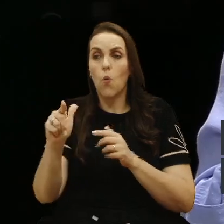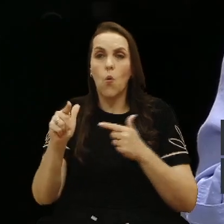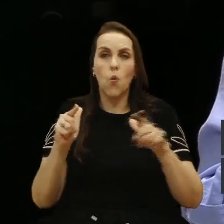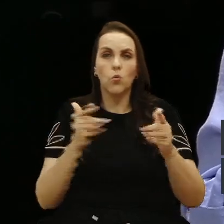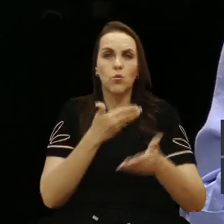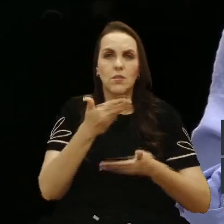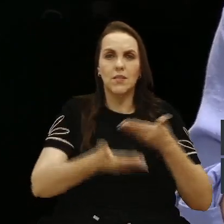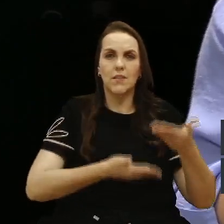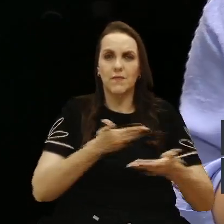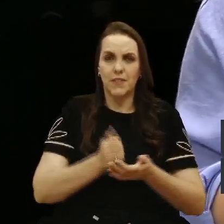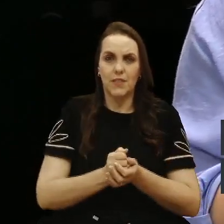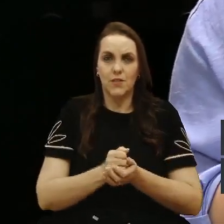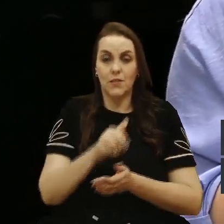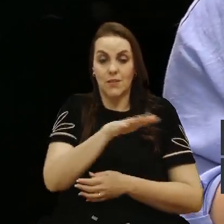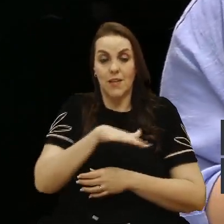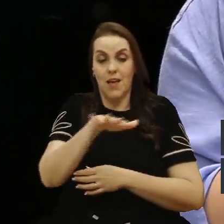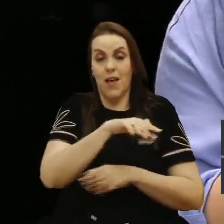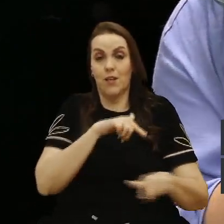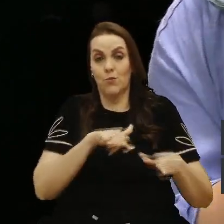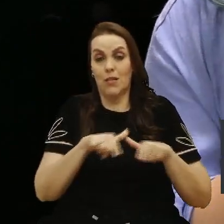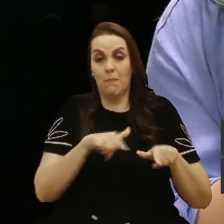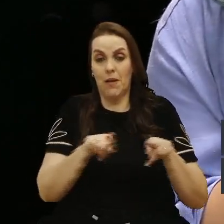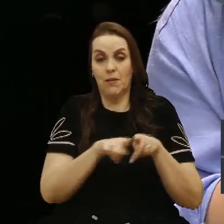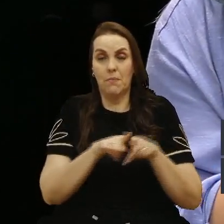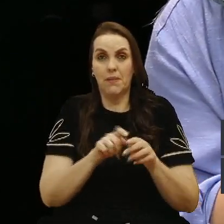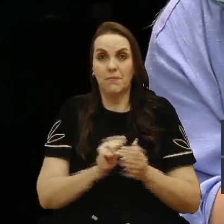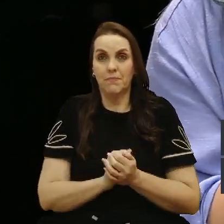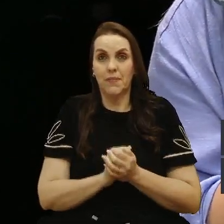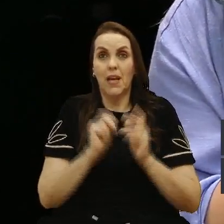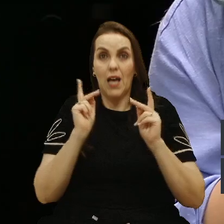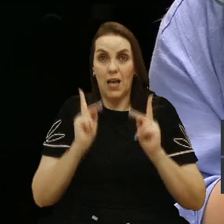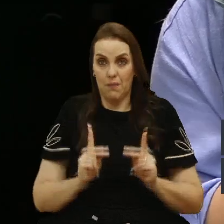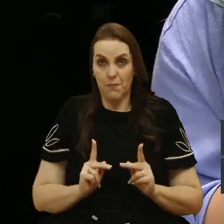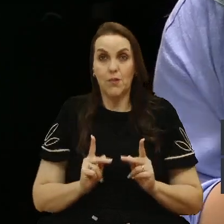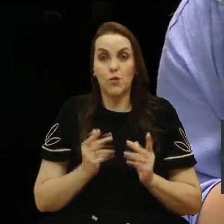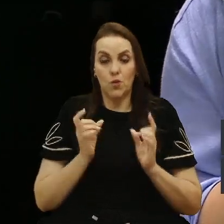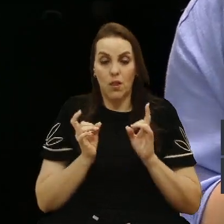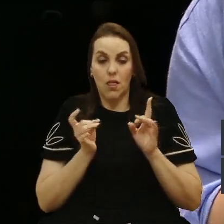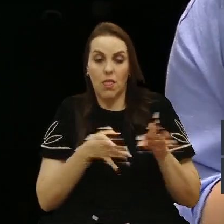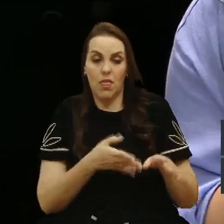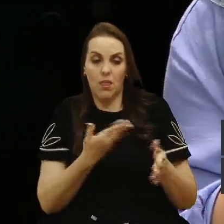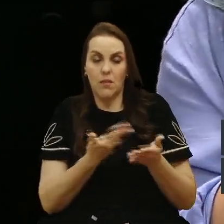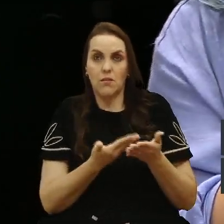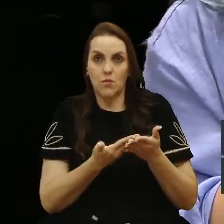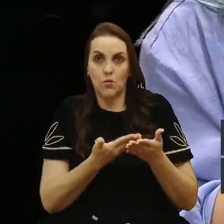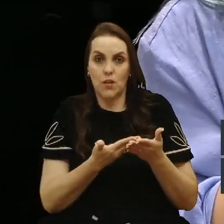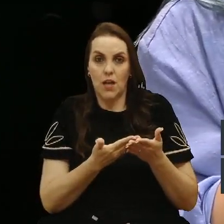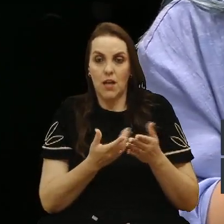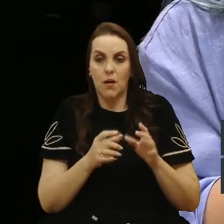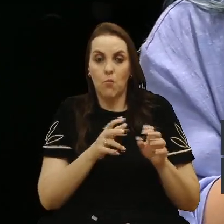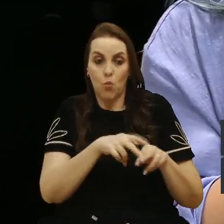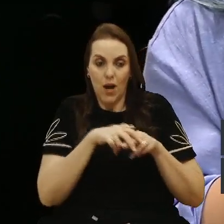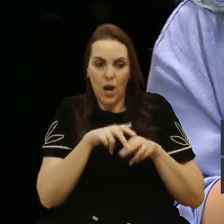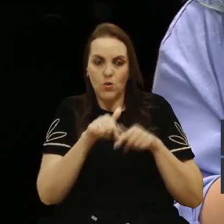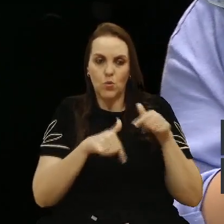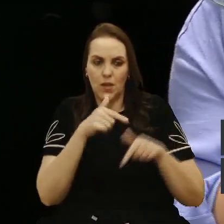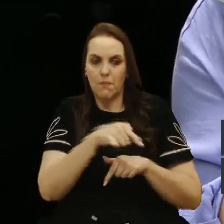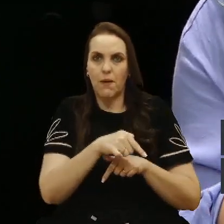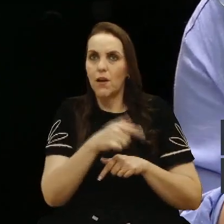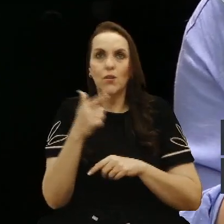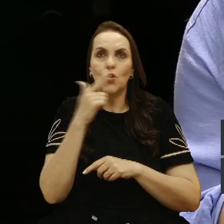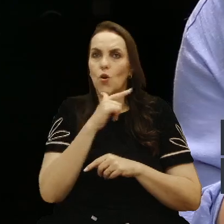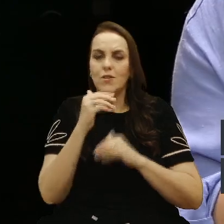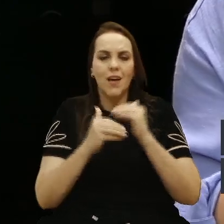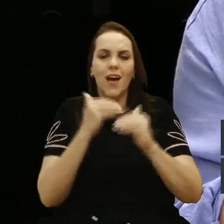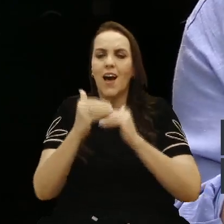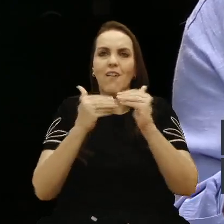com os espaços de trabalho. Porque as pessoas deixam de trabalhar, de estudar por conta do trabalho, depois tem que retornar porque tu não consegue avançar